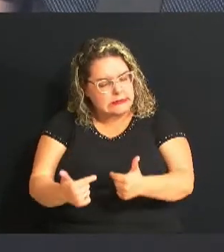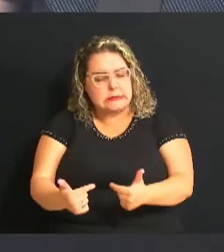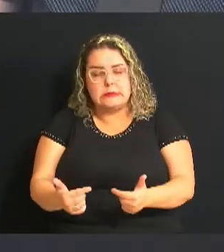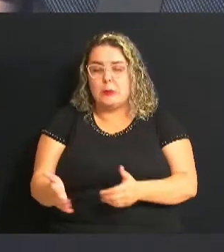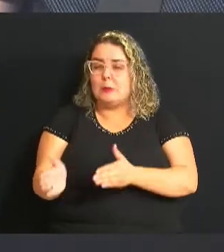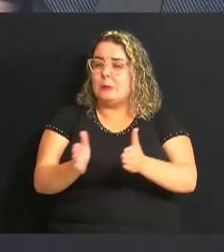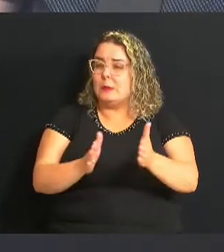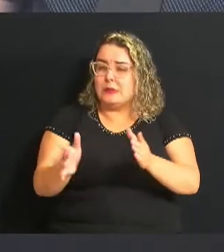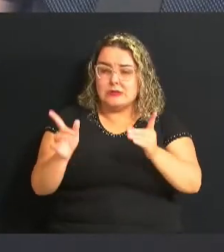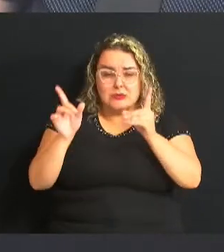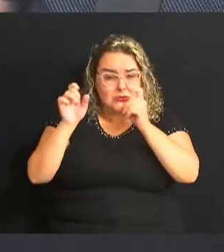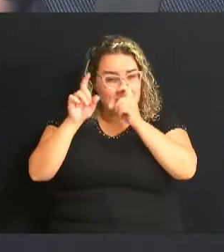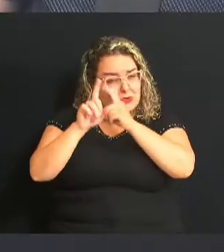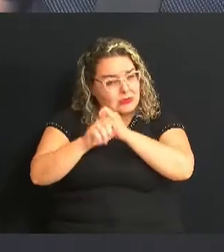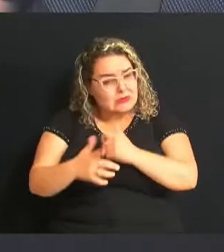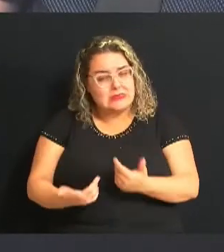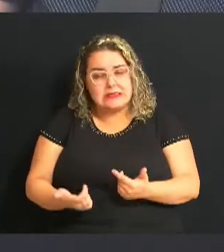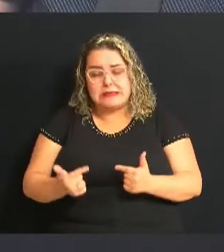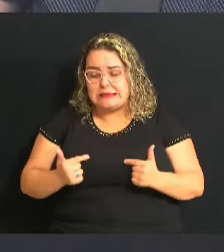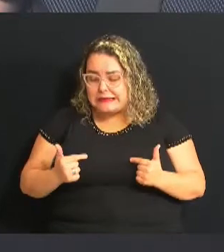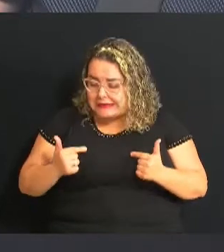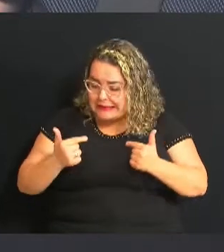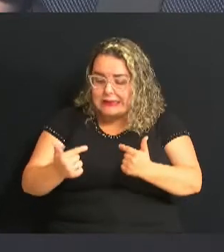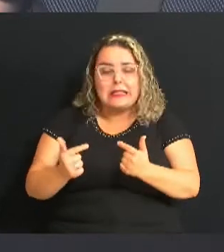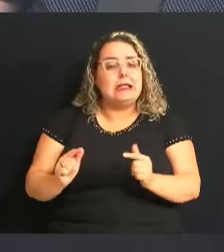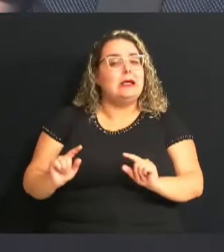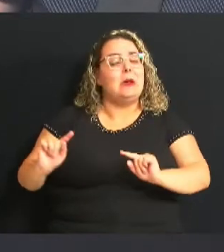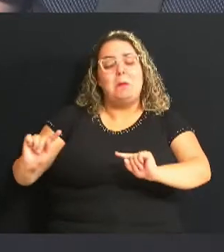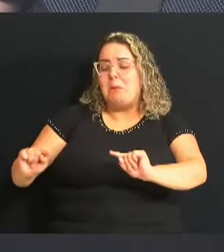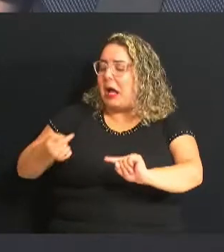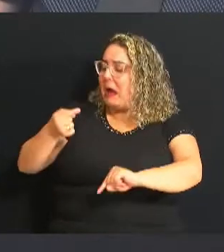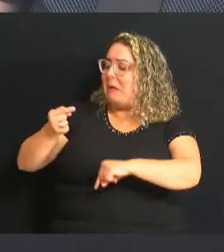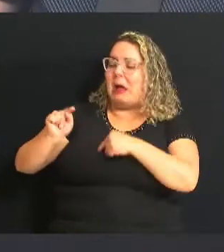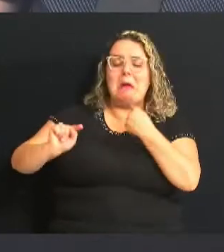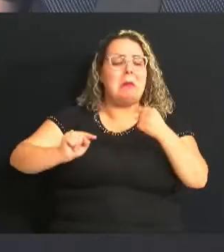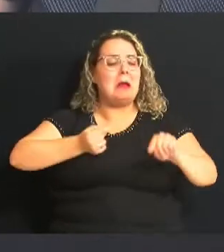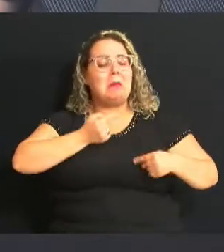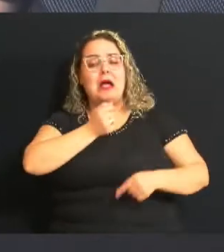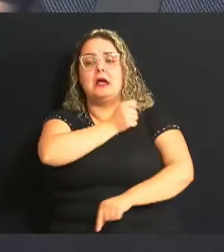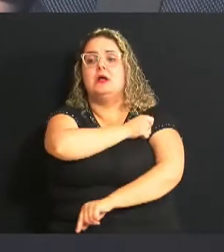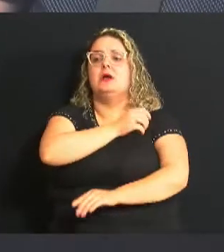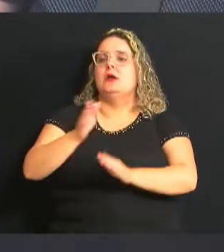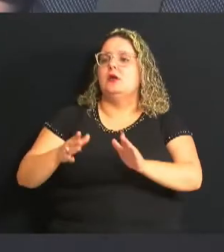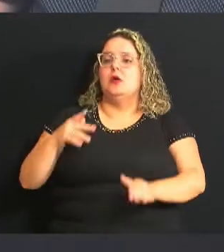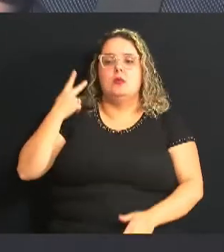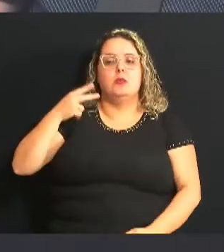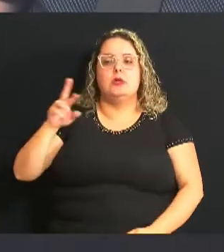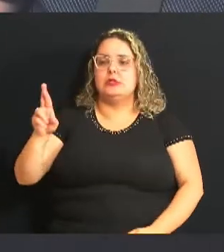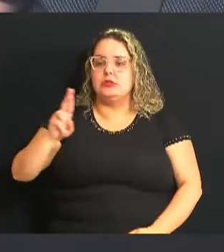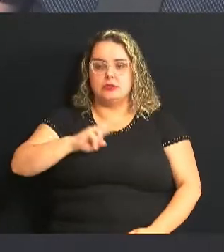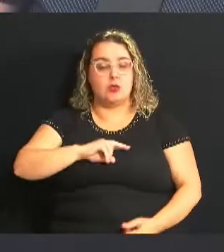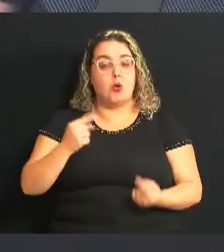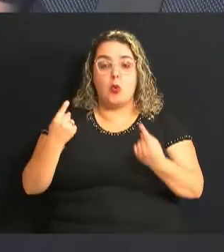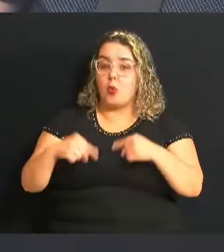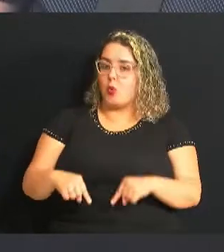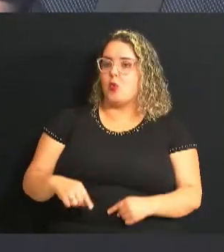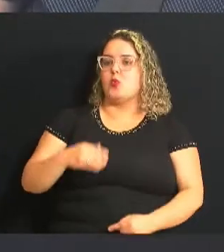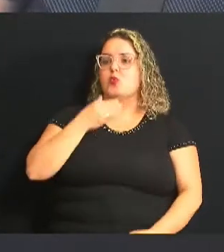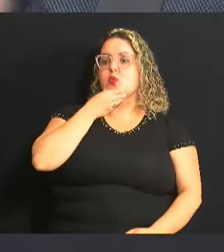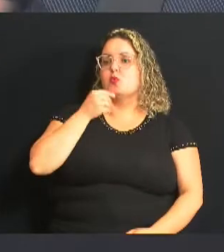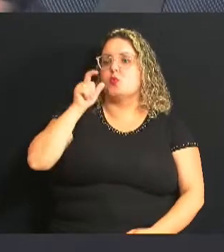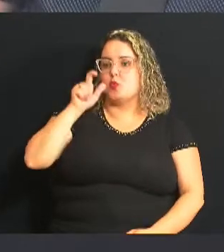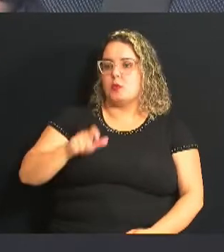que todos estavam levantando contra ele, todas as autoridades da época, política, religiosa. Foi o momento